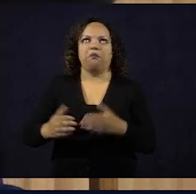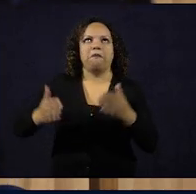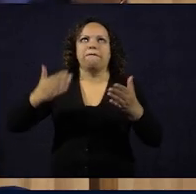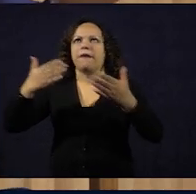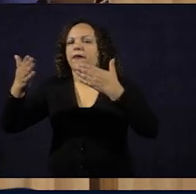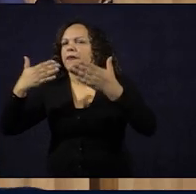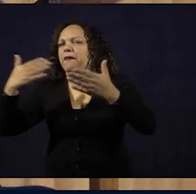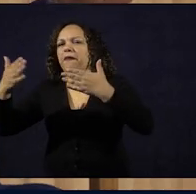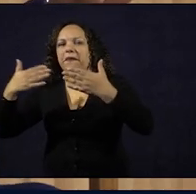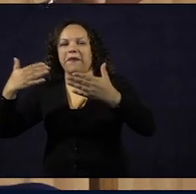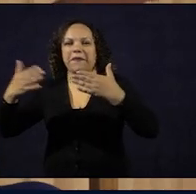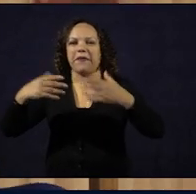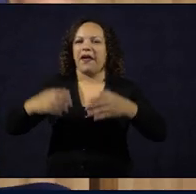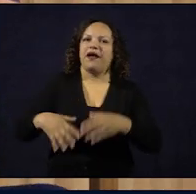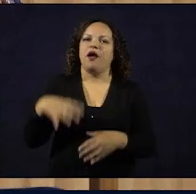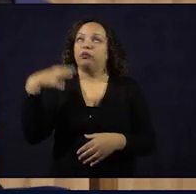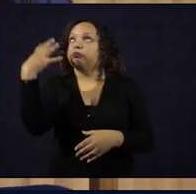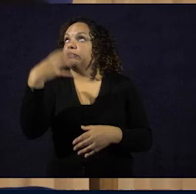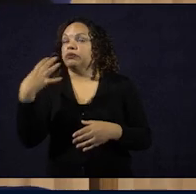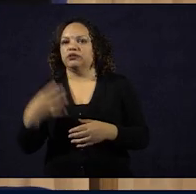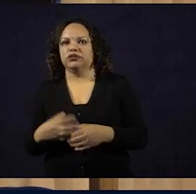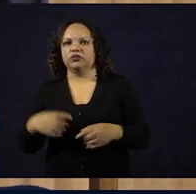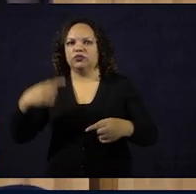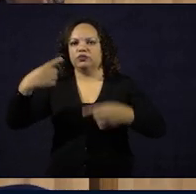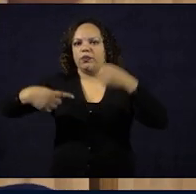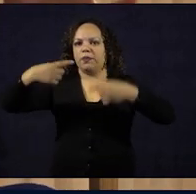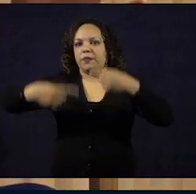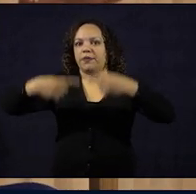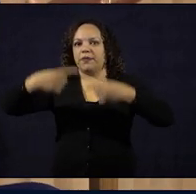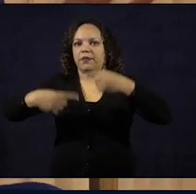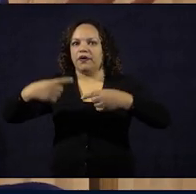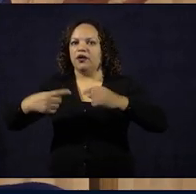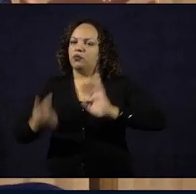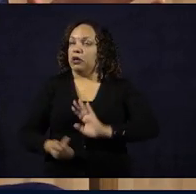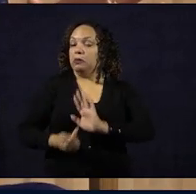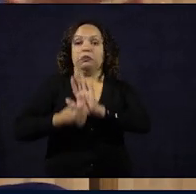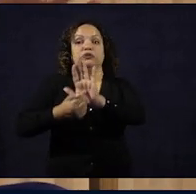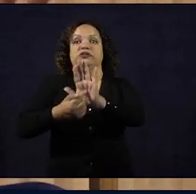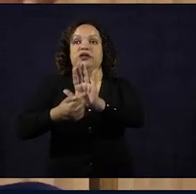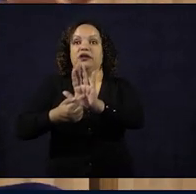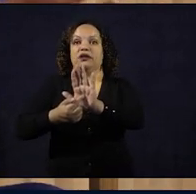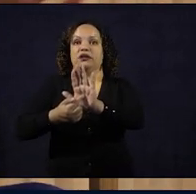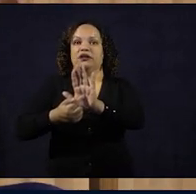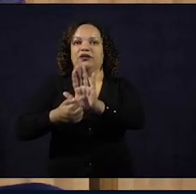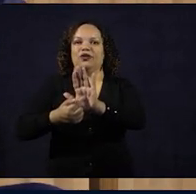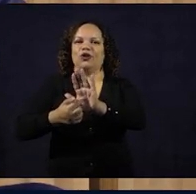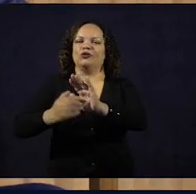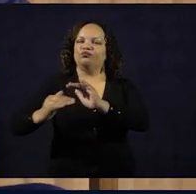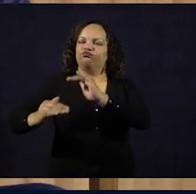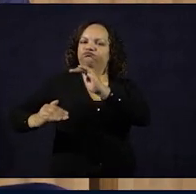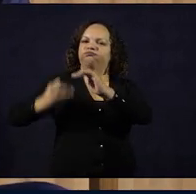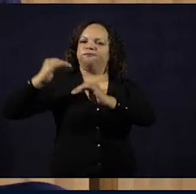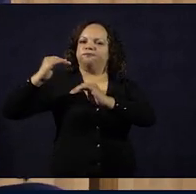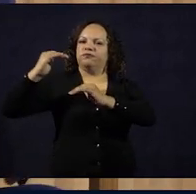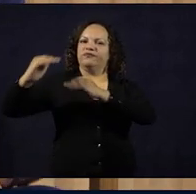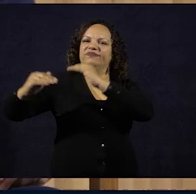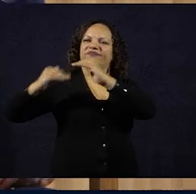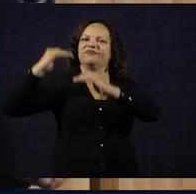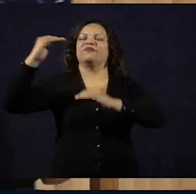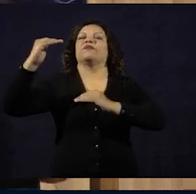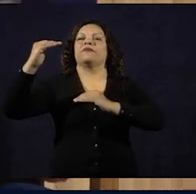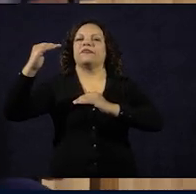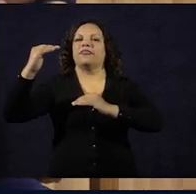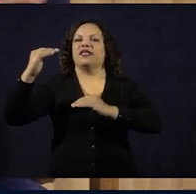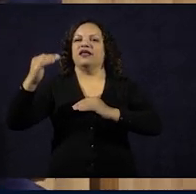a paixão política para onde quiser como você quiser relatar fotografia mas a gente evoluiu e evoluiu muito e na verdade